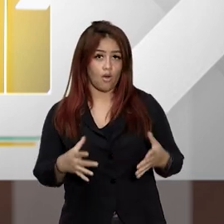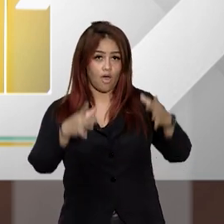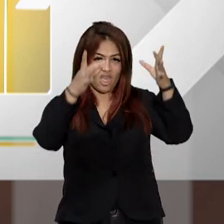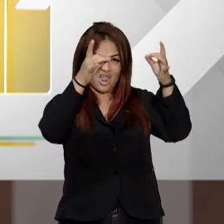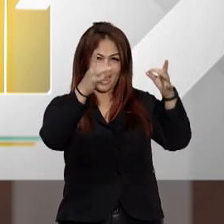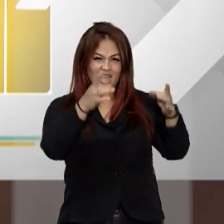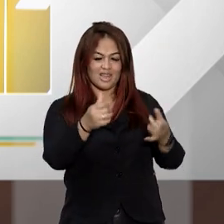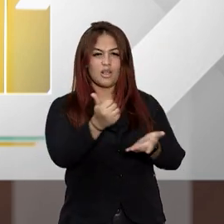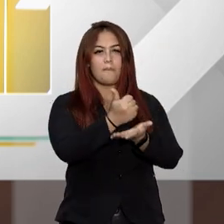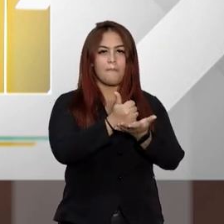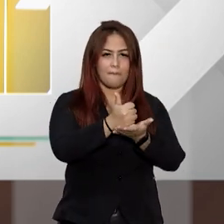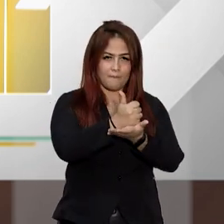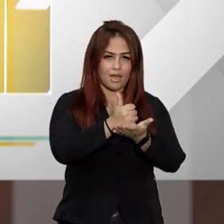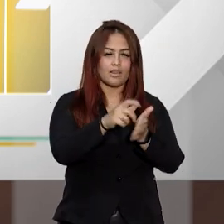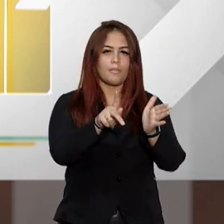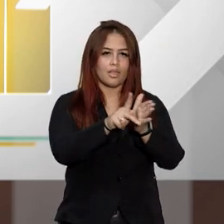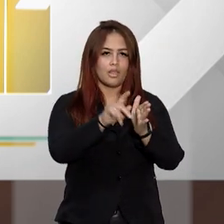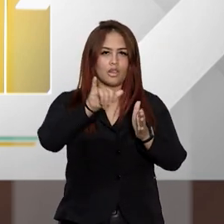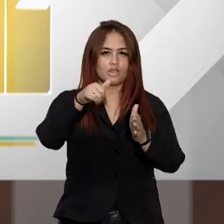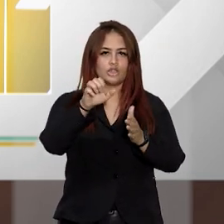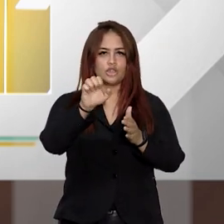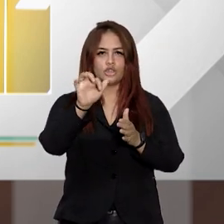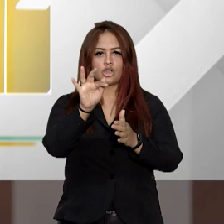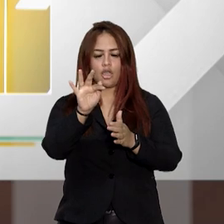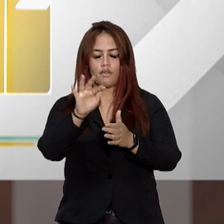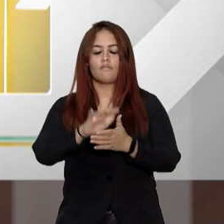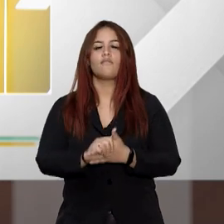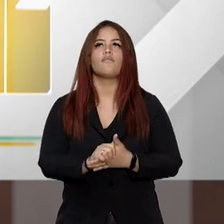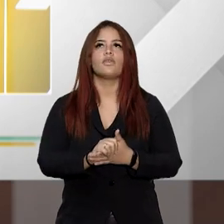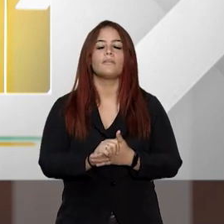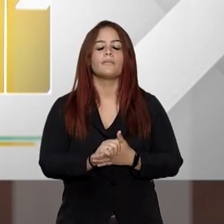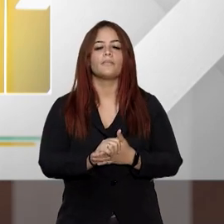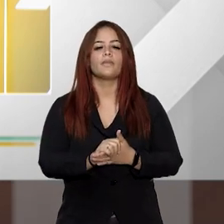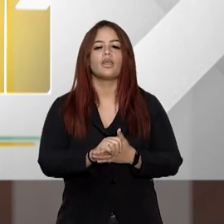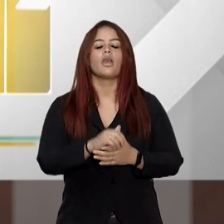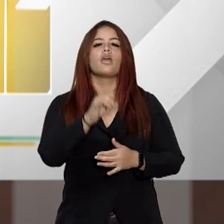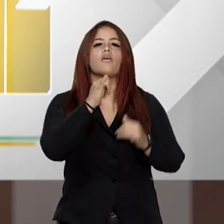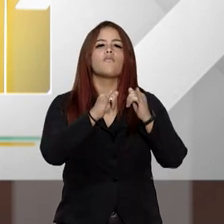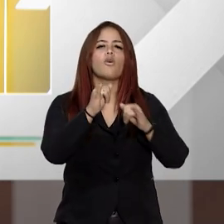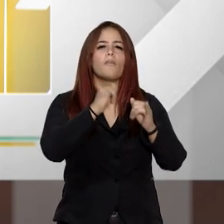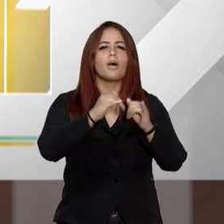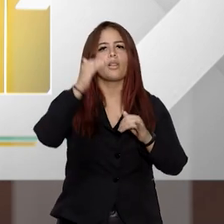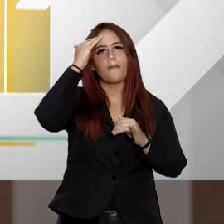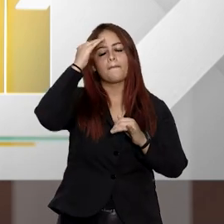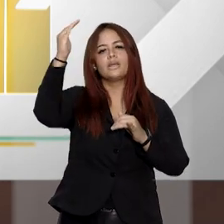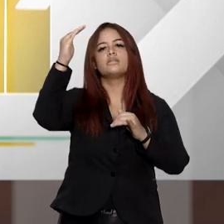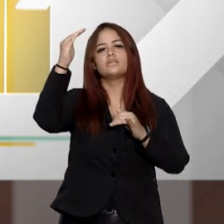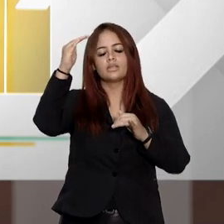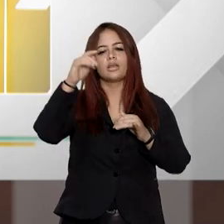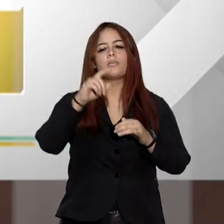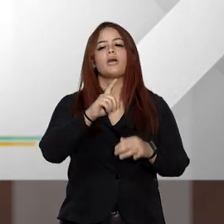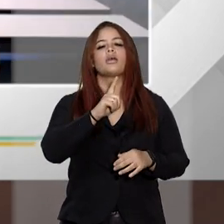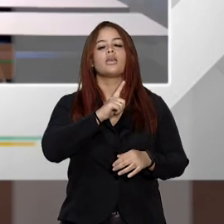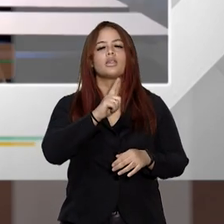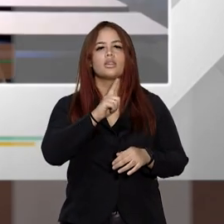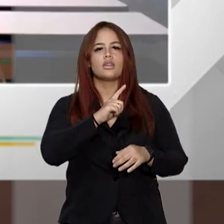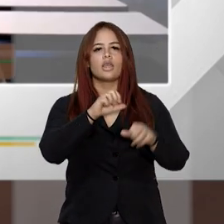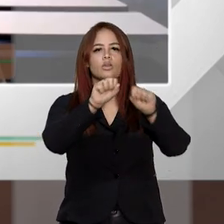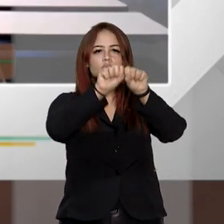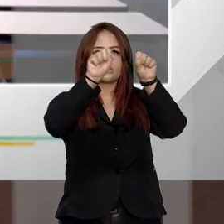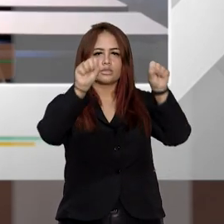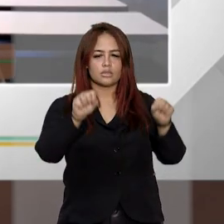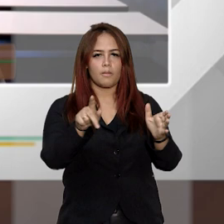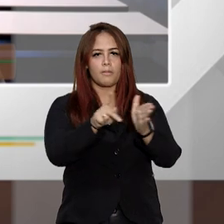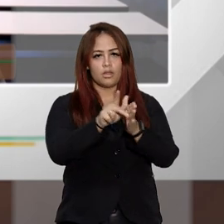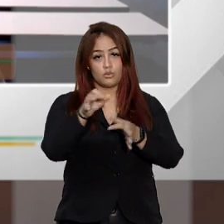As características básicas dos Juizados Especiais Federais, elas são informadas ali pelos princípios que regem, né, o